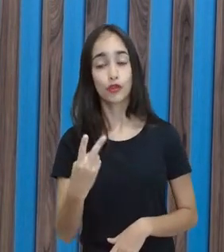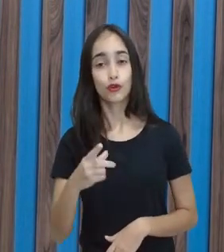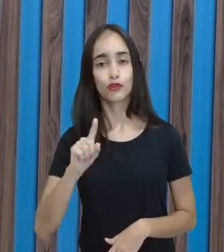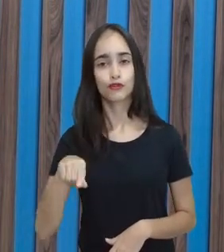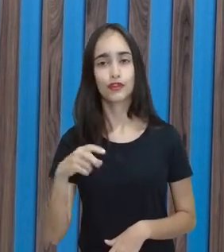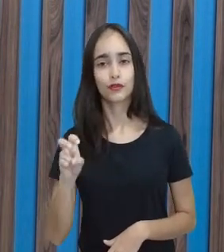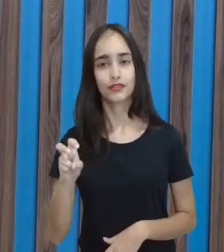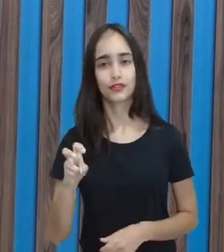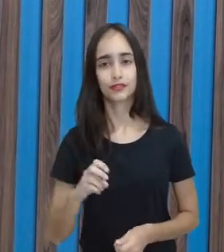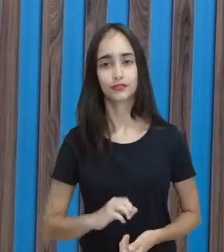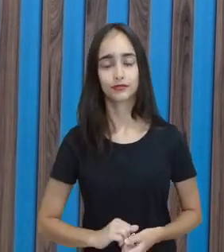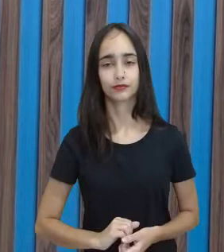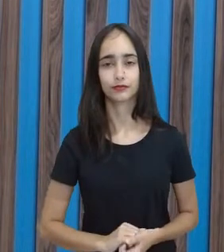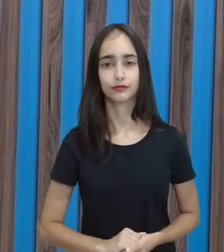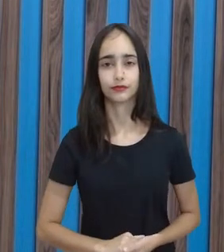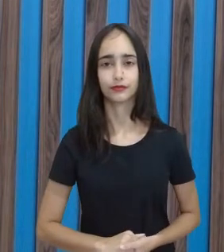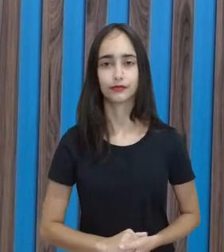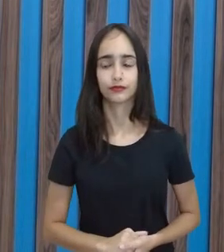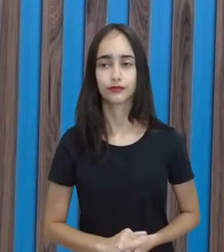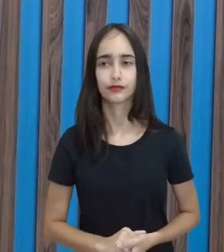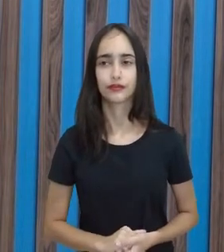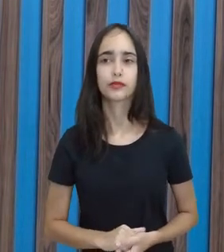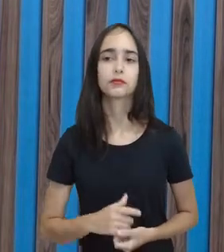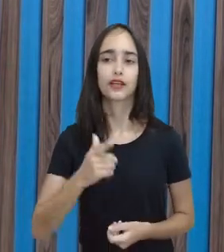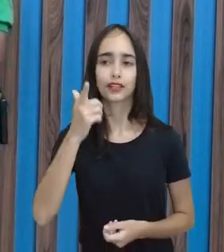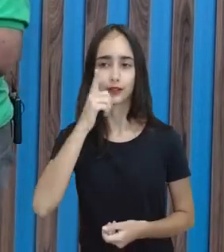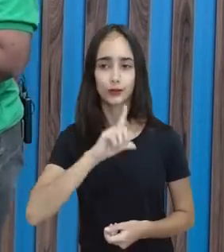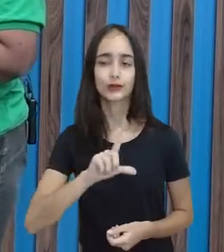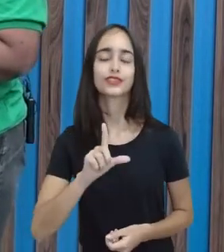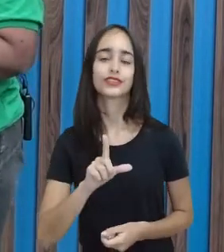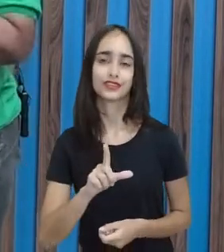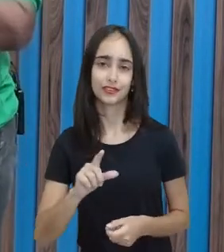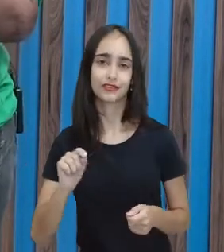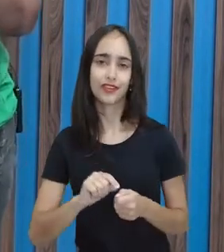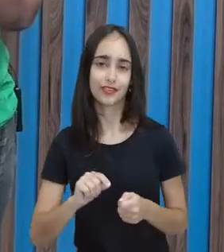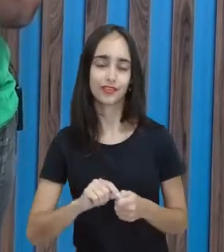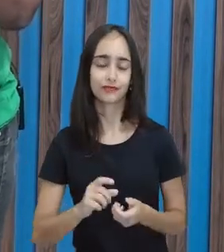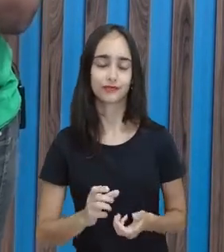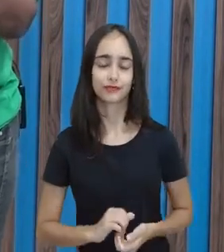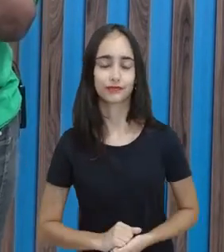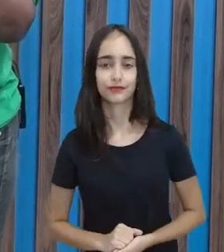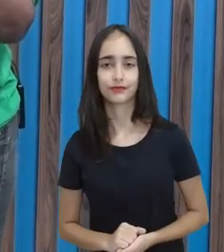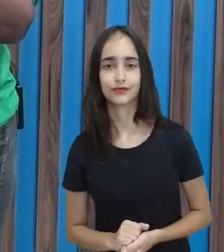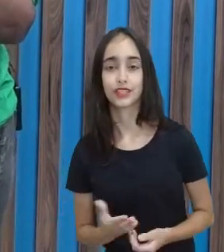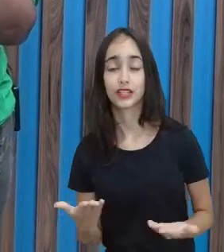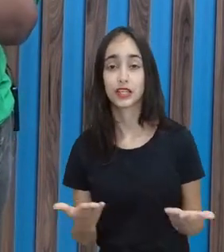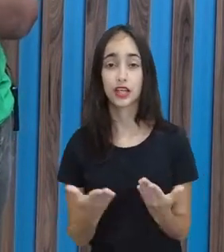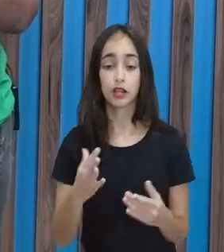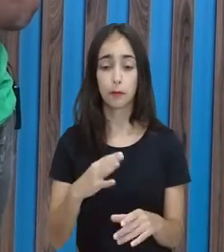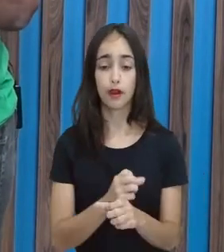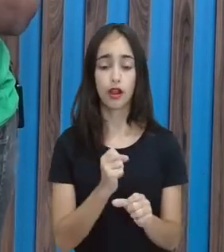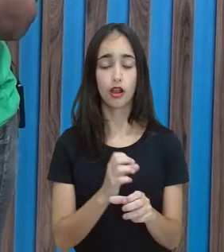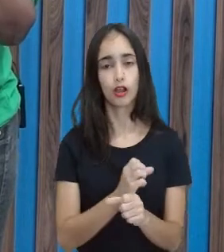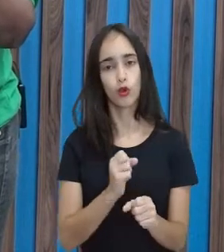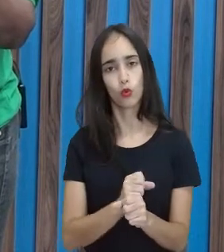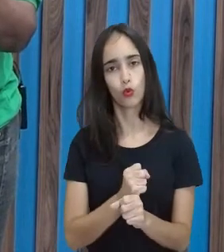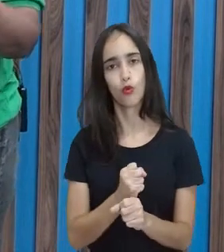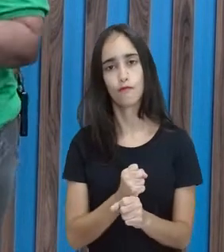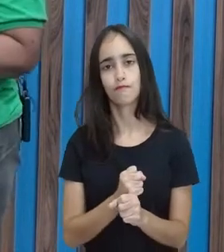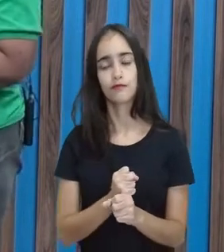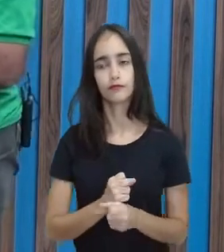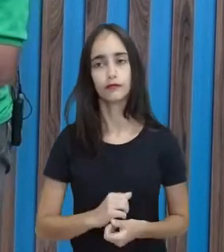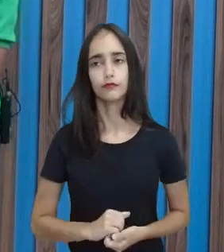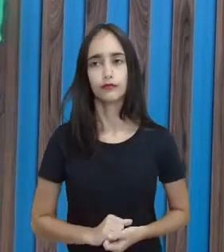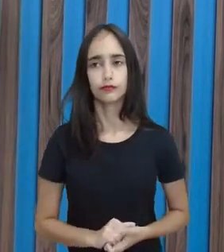2,5 para que a proporção seja válida. E para calcular a constante de proporcionalidade,